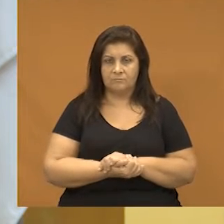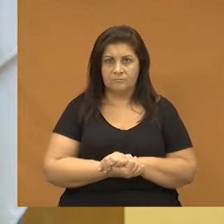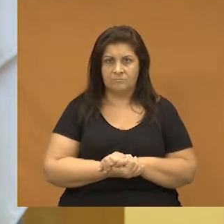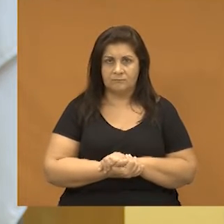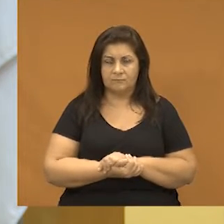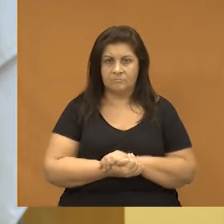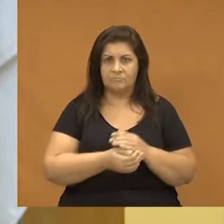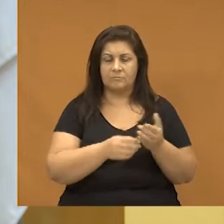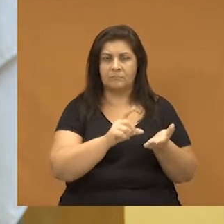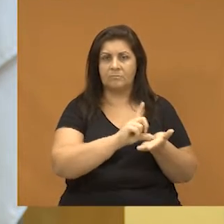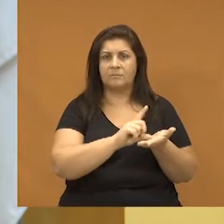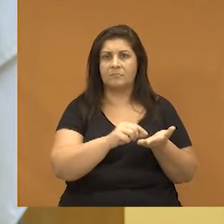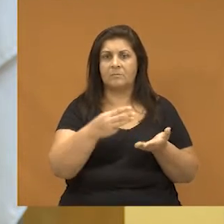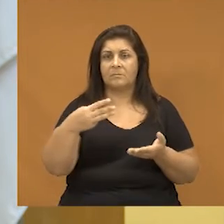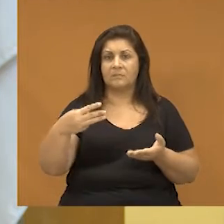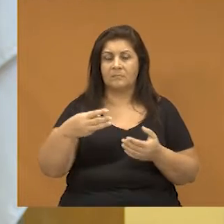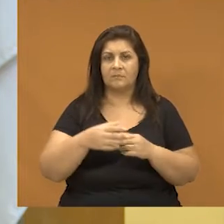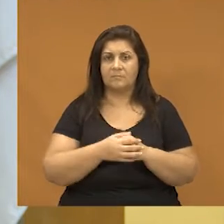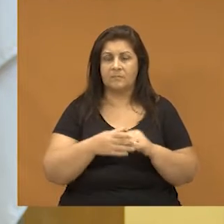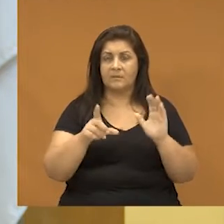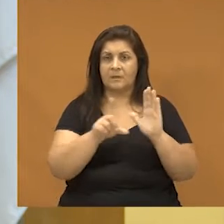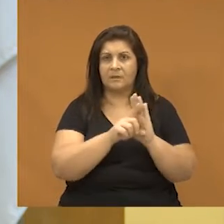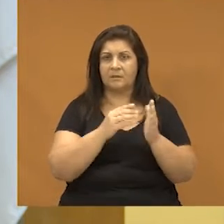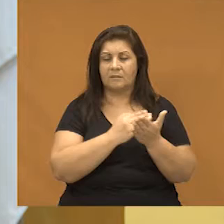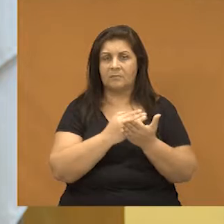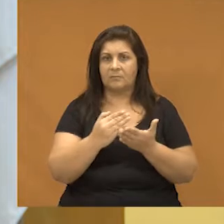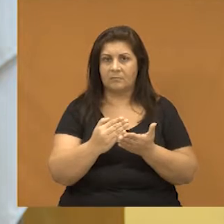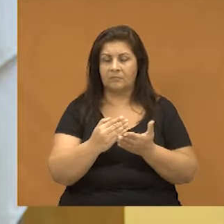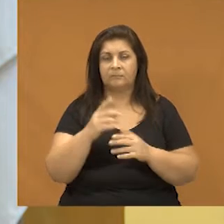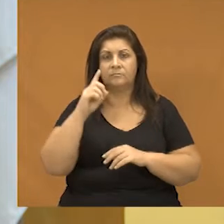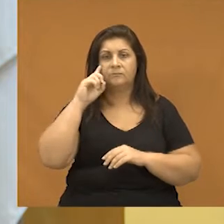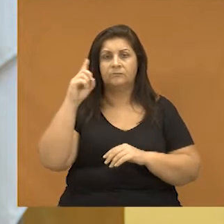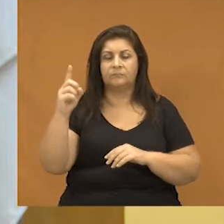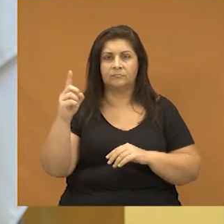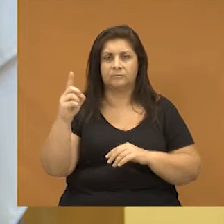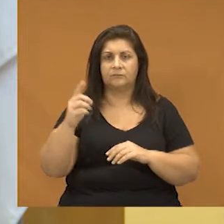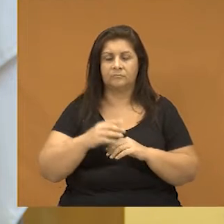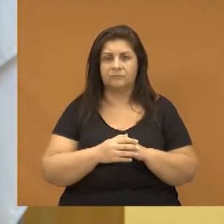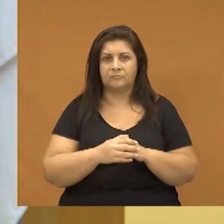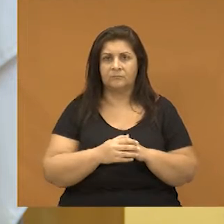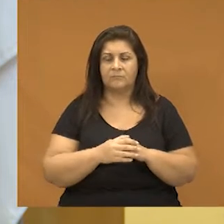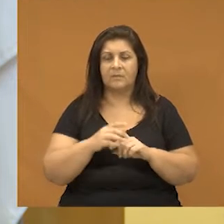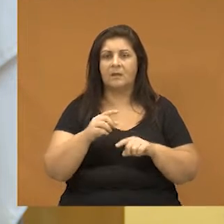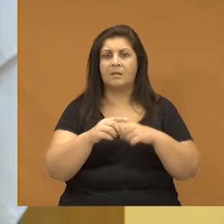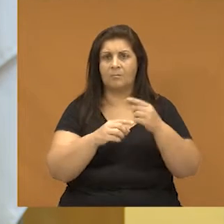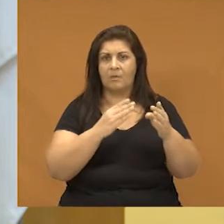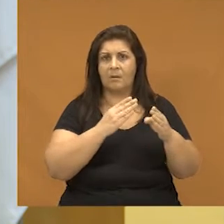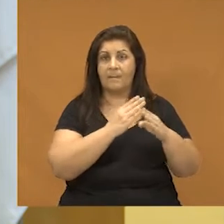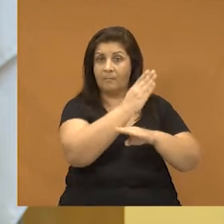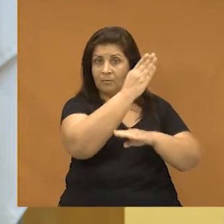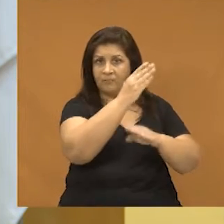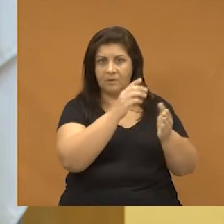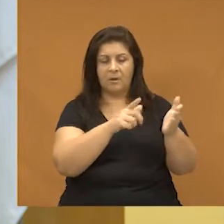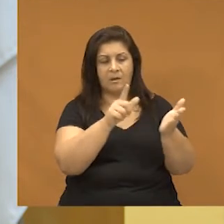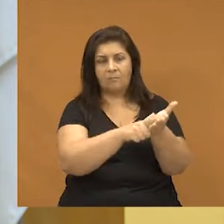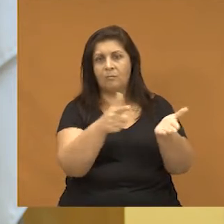E no artigo 3º, esta lei entra em vigor na data, no ato de sua